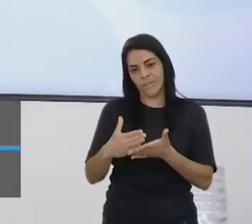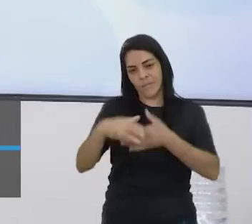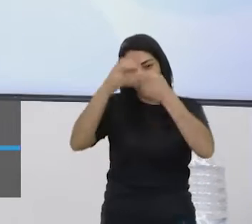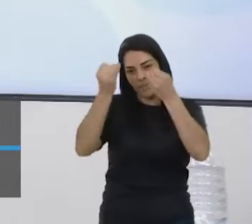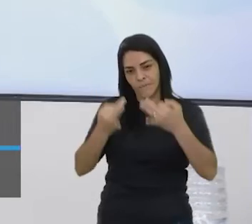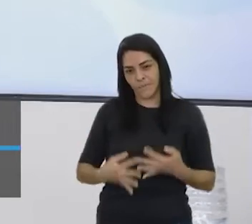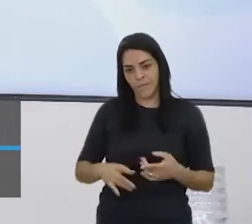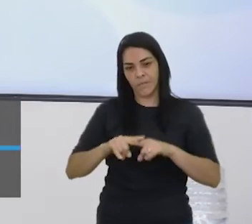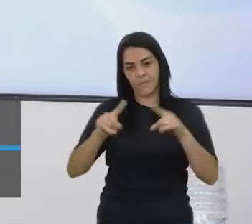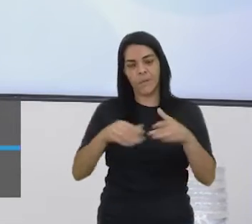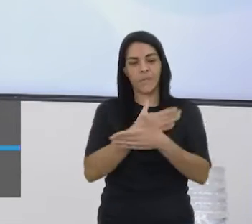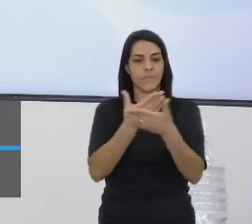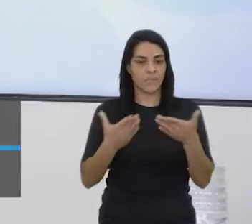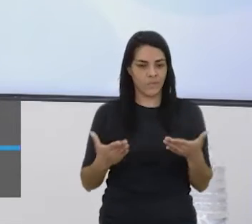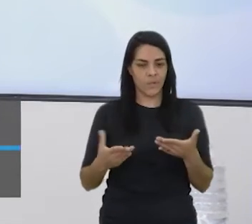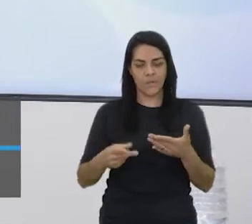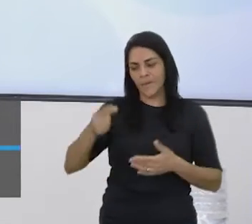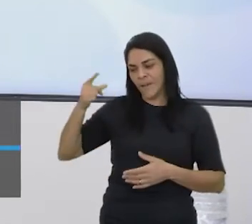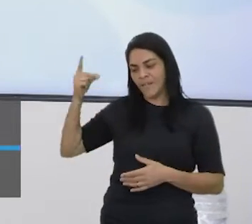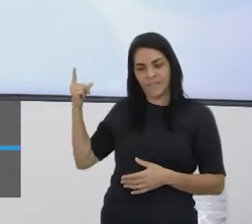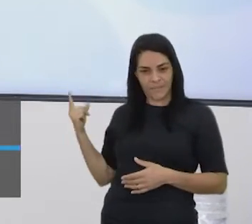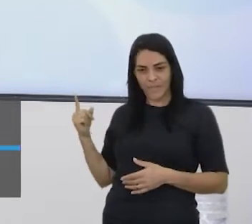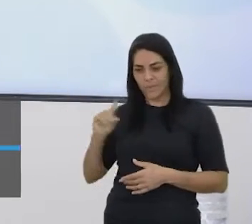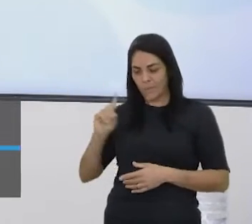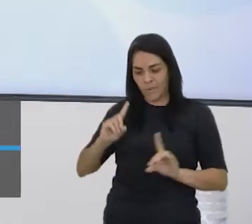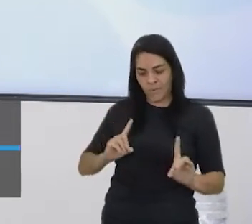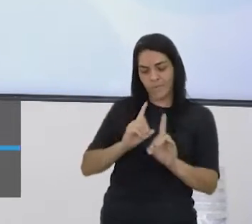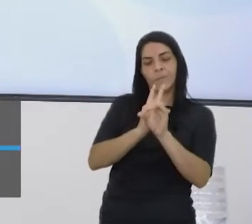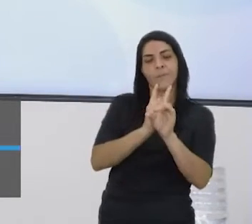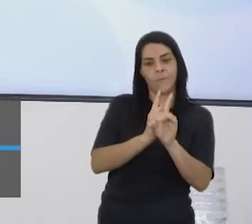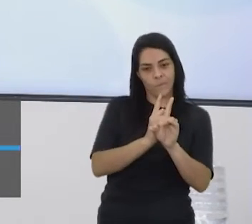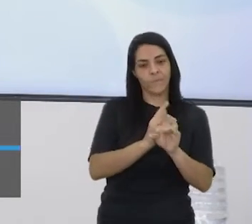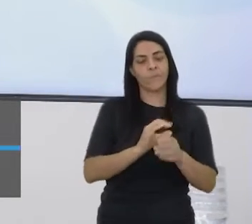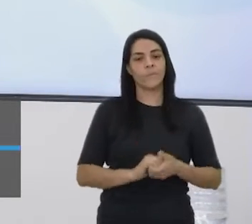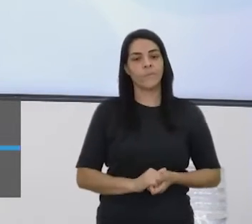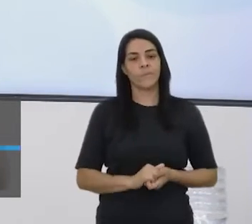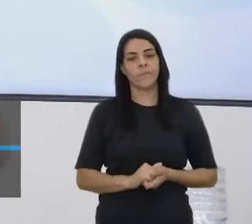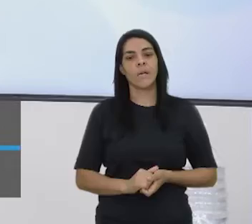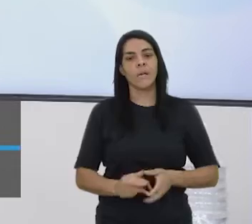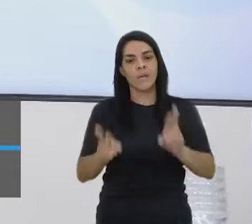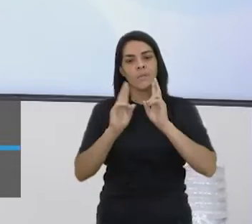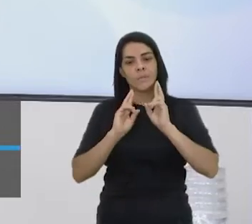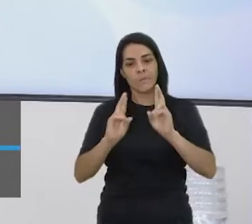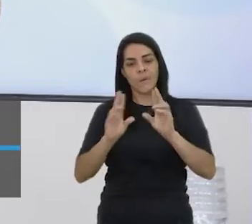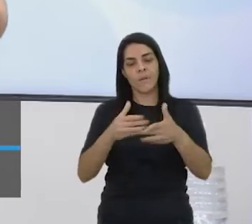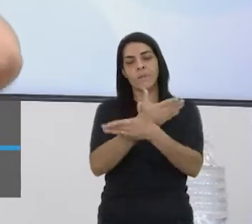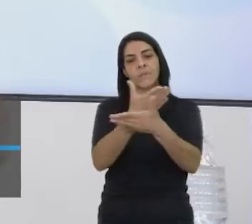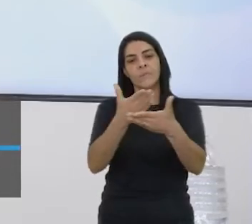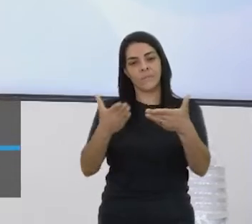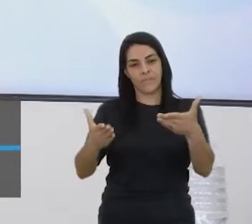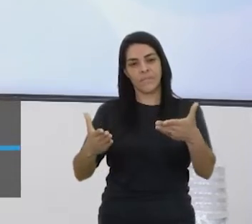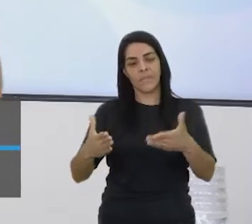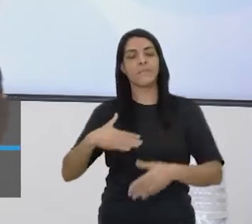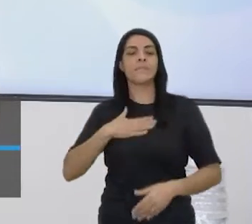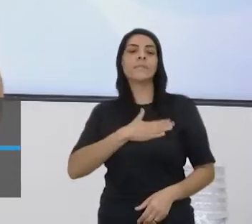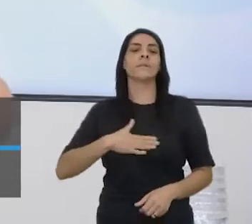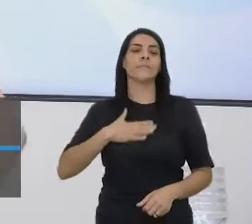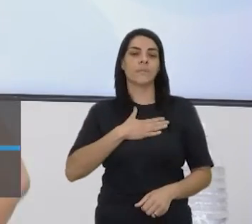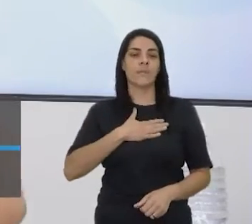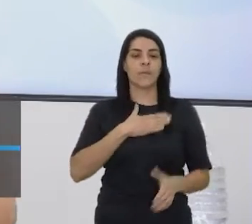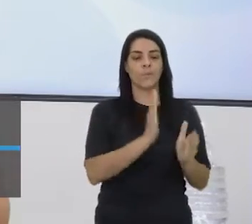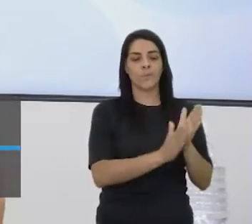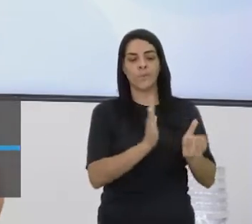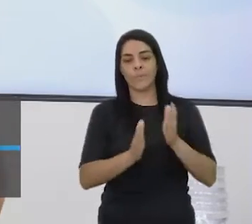não se vê faz muito tempo eu também espero que vocês tenham curtido bastante aí esse período que vocês ficaram em casa que vocês tenham conseguido descansar